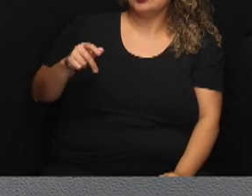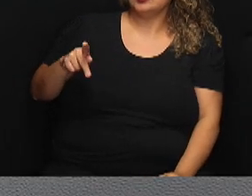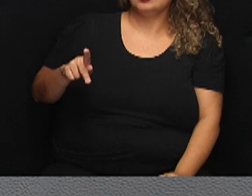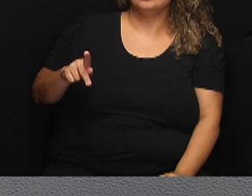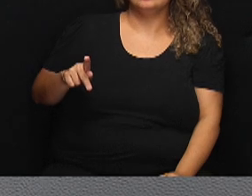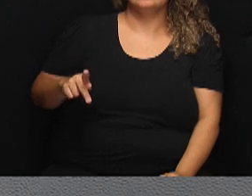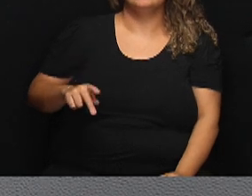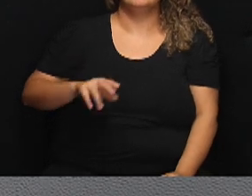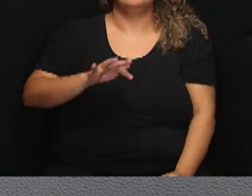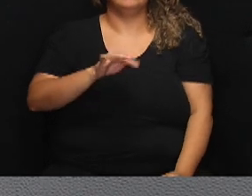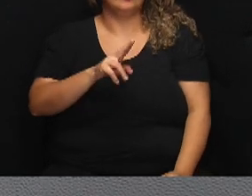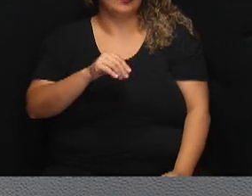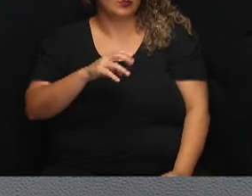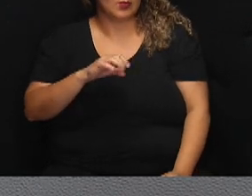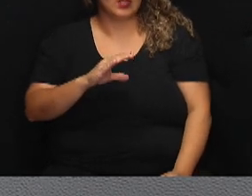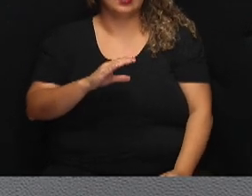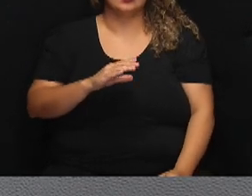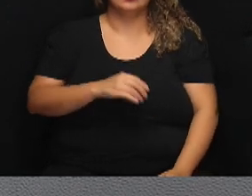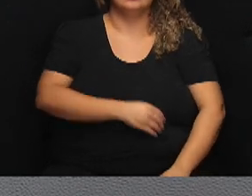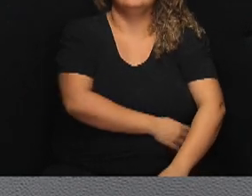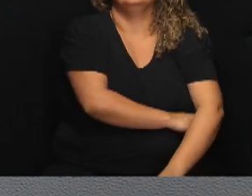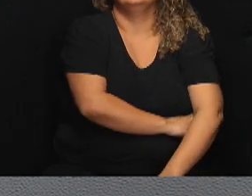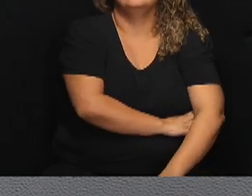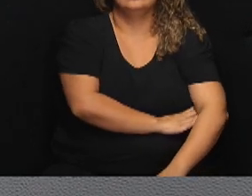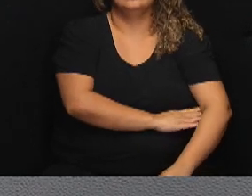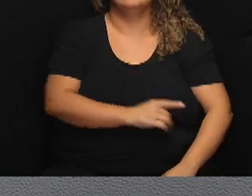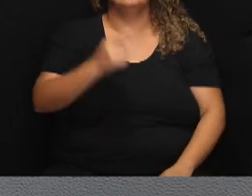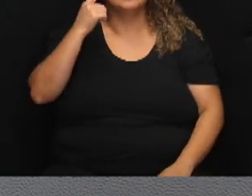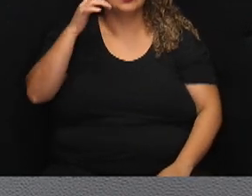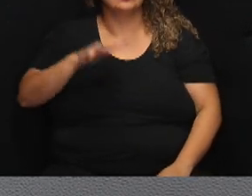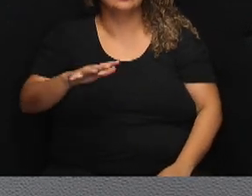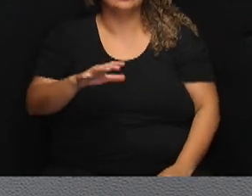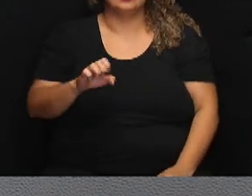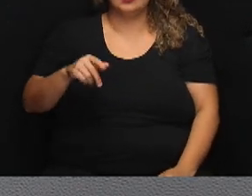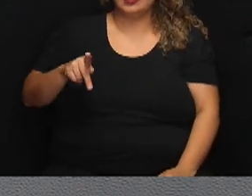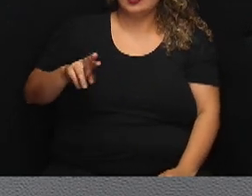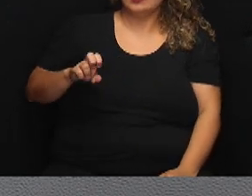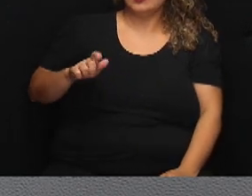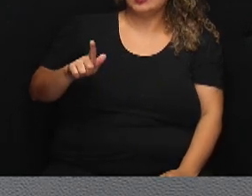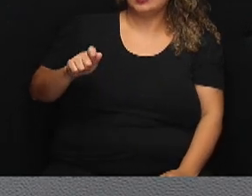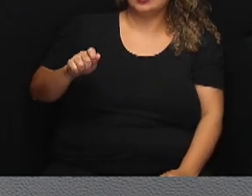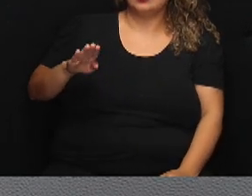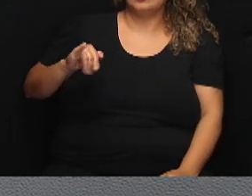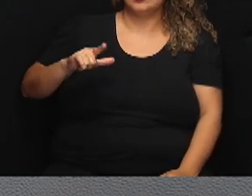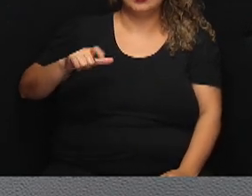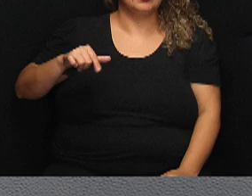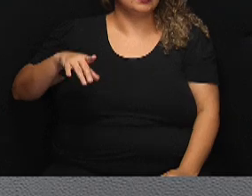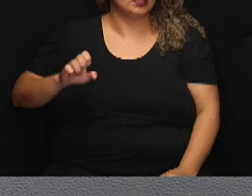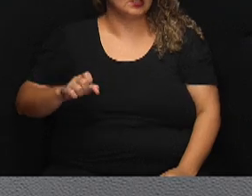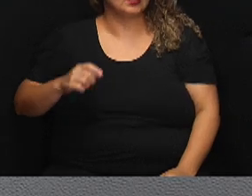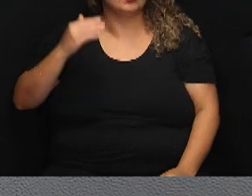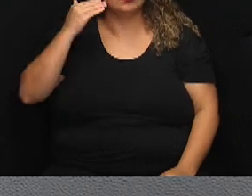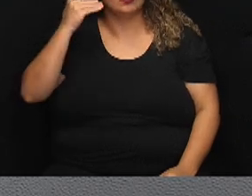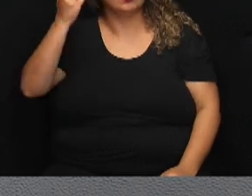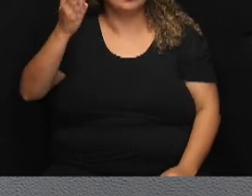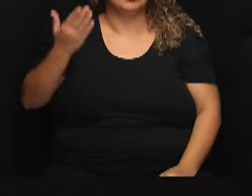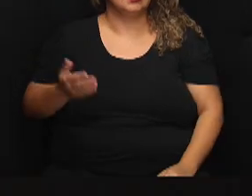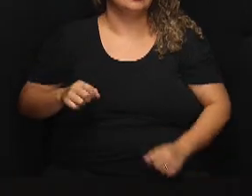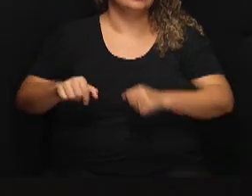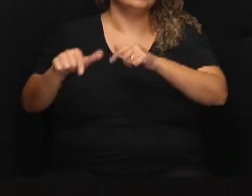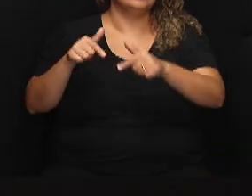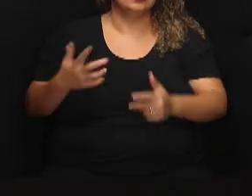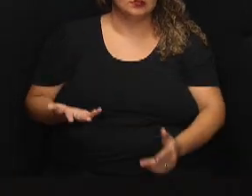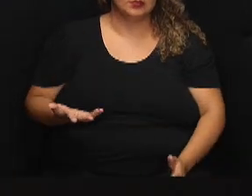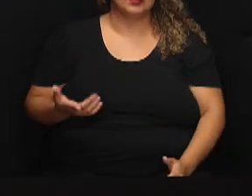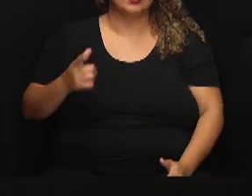tem diversos espaços, mas também pensando na área da empregabilidade. Então, para além da formação, de